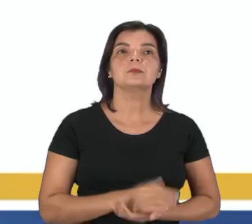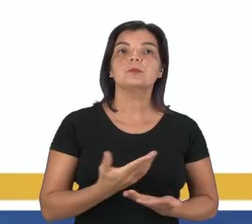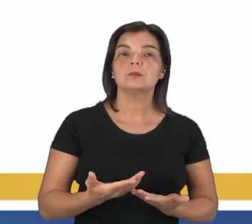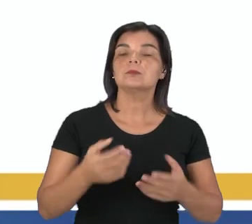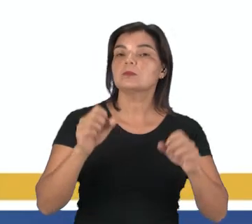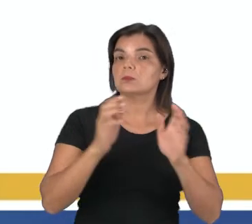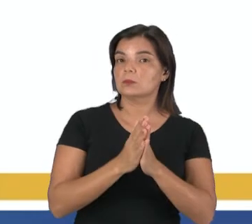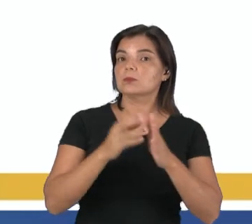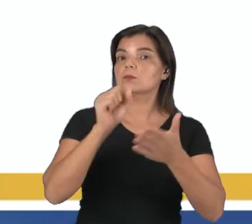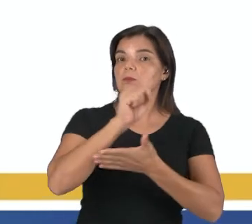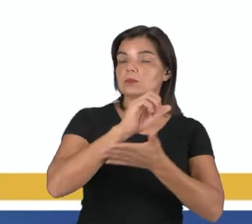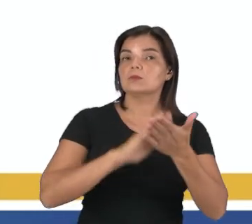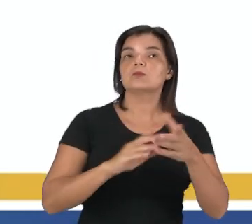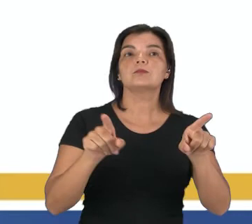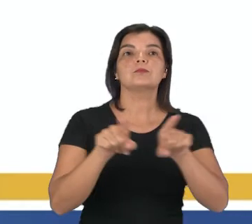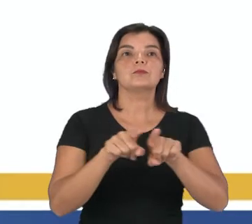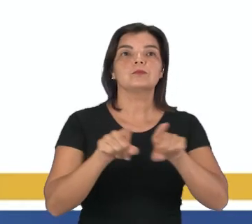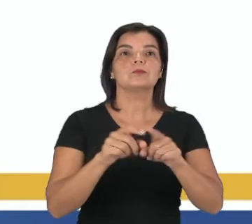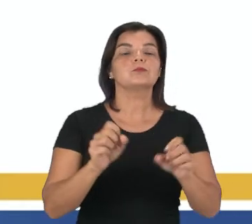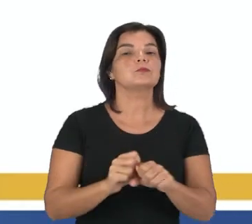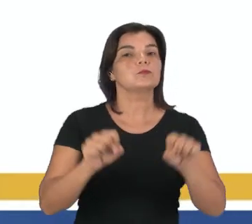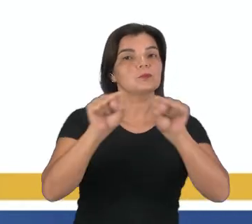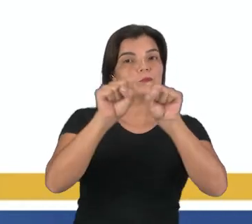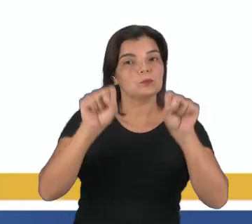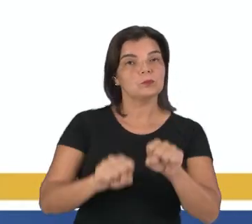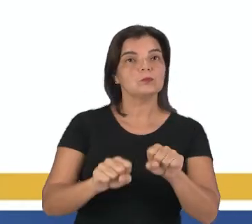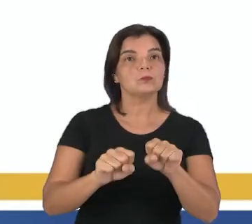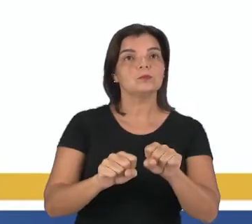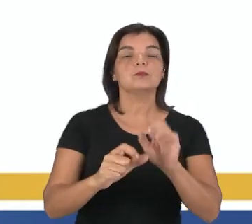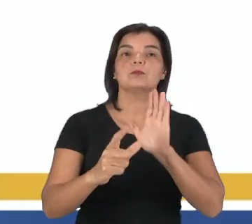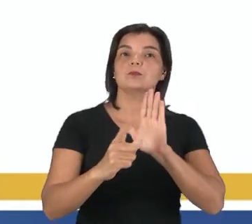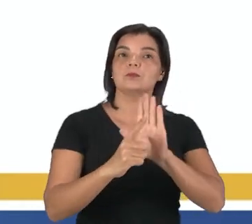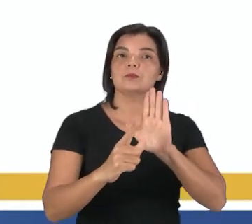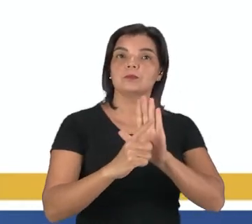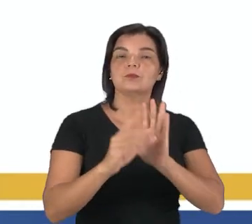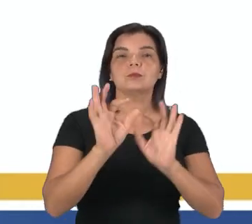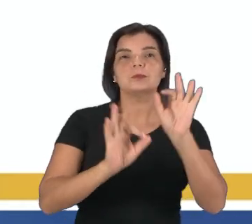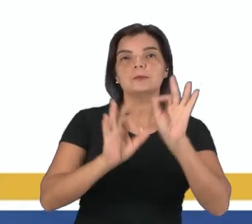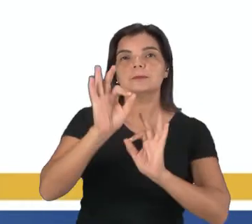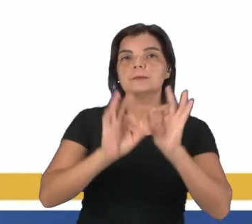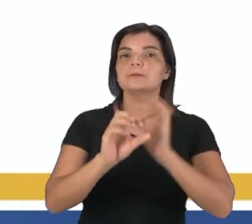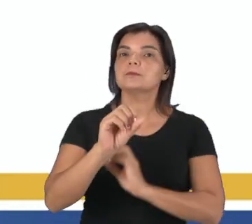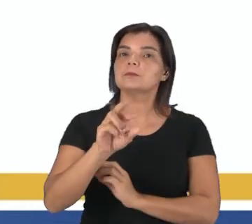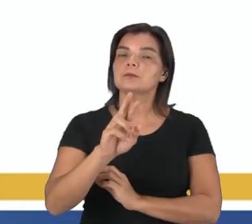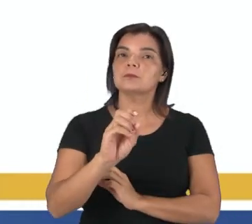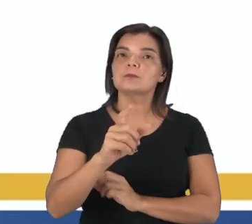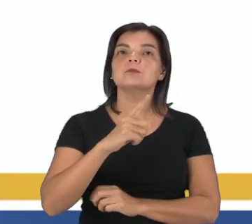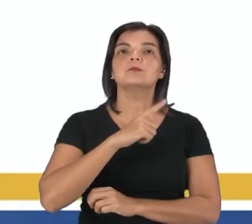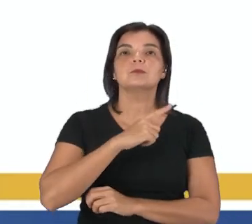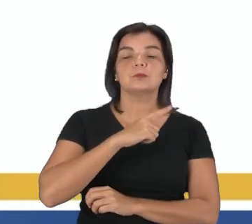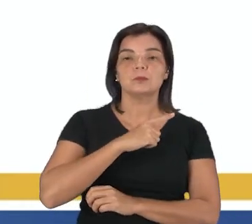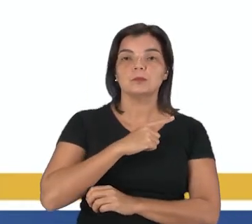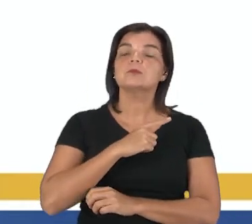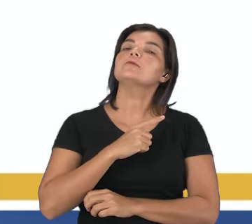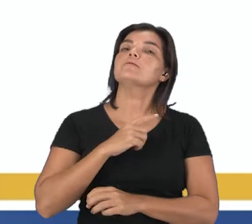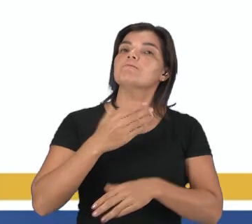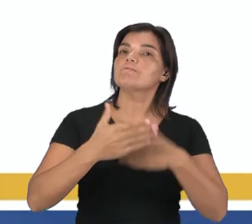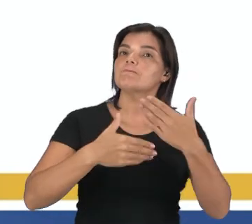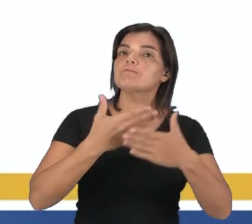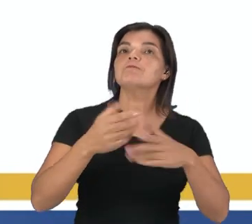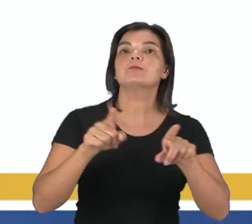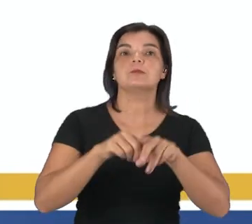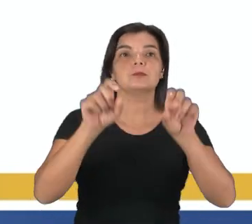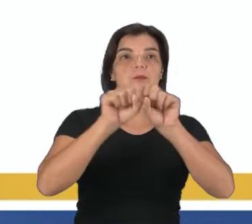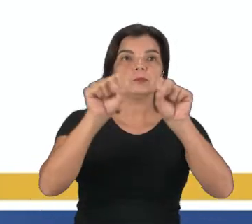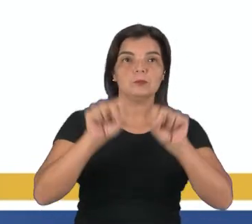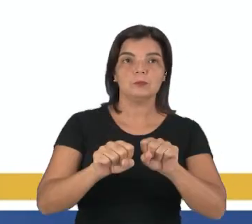Aqui no nosso exercitando a gente tem o seguinte, nós temos aí, o sistema genital masculino, ele é formado por órgãos que atuam na